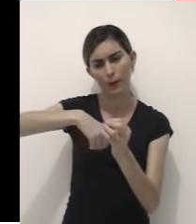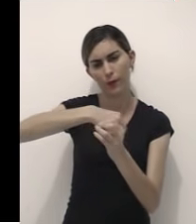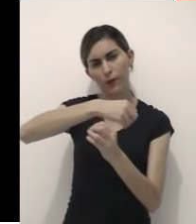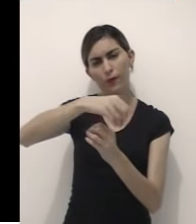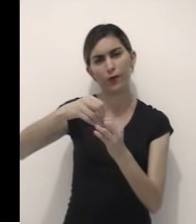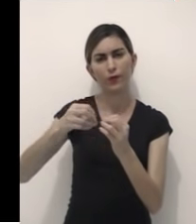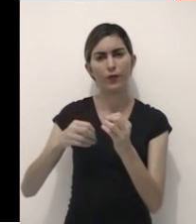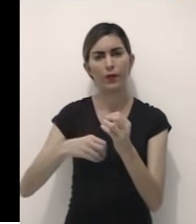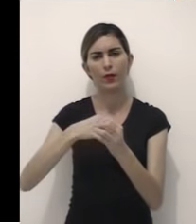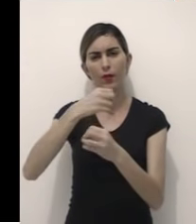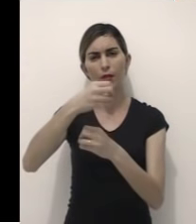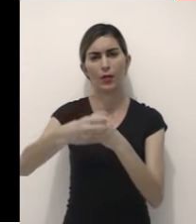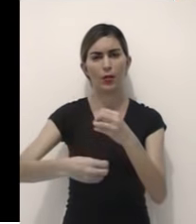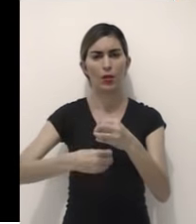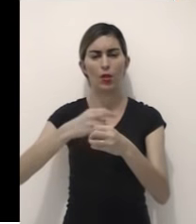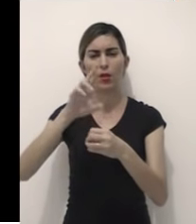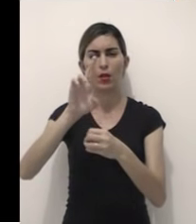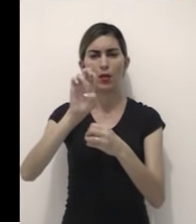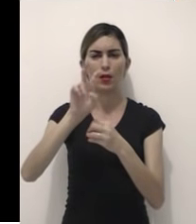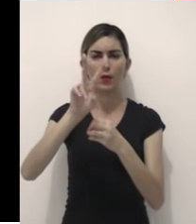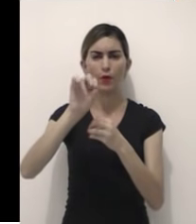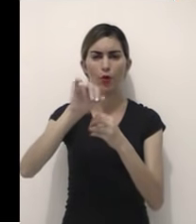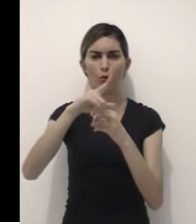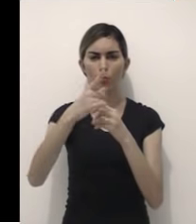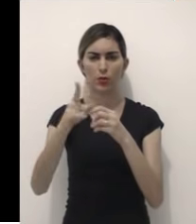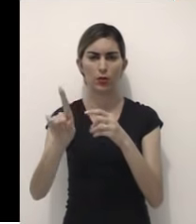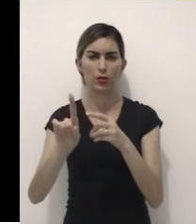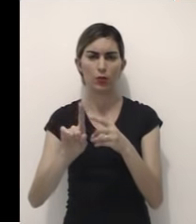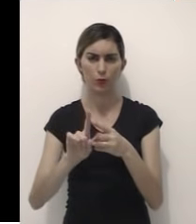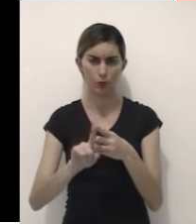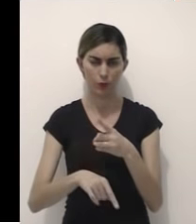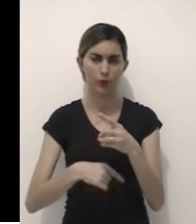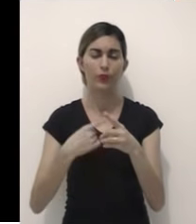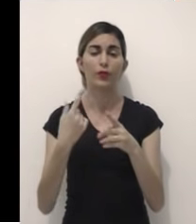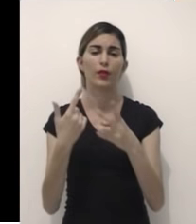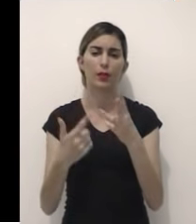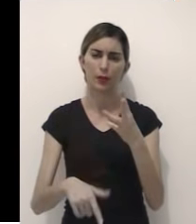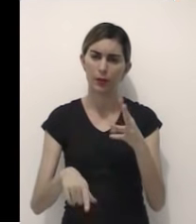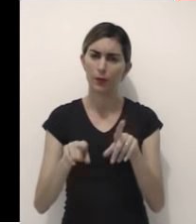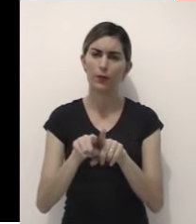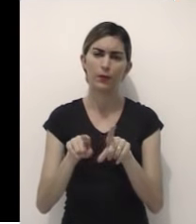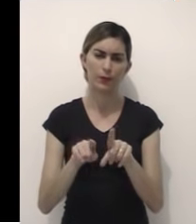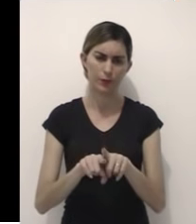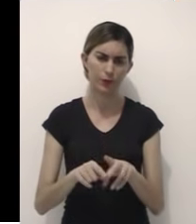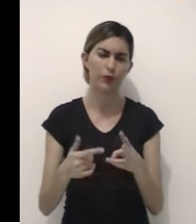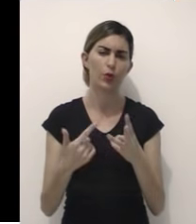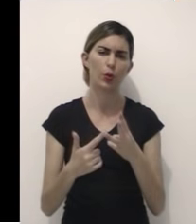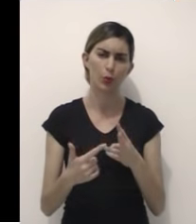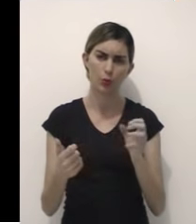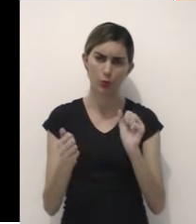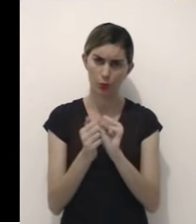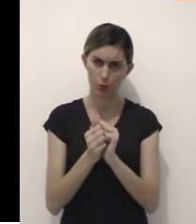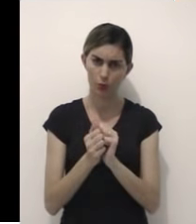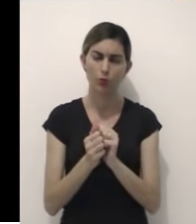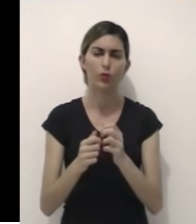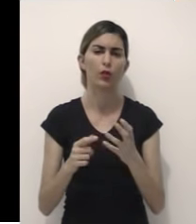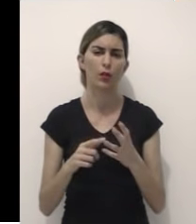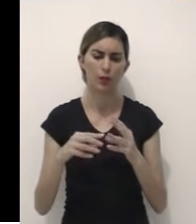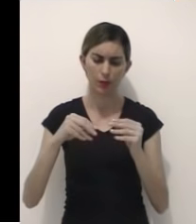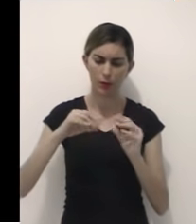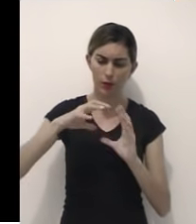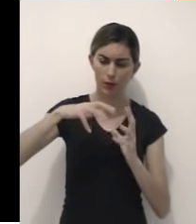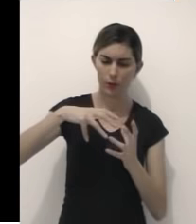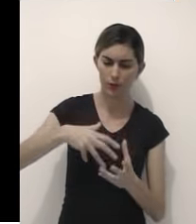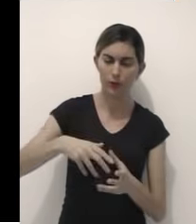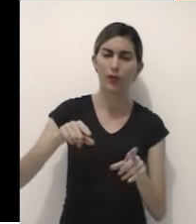Esse movimento é chamado de revolução. Além disto, junto com a